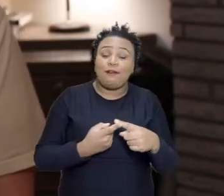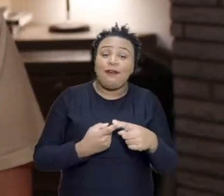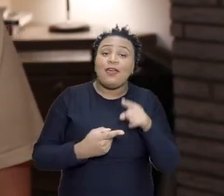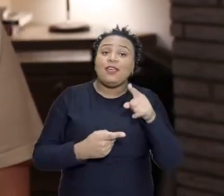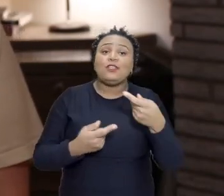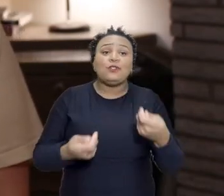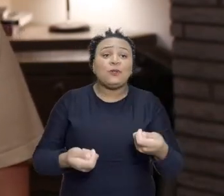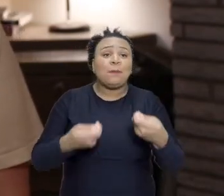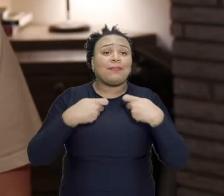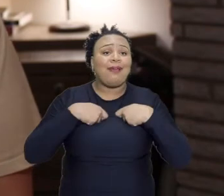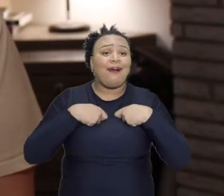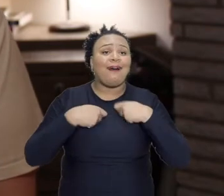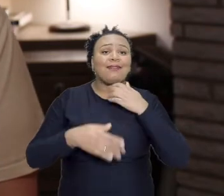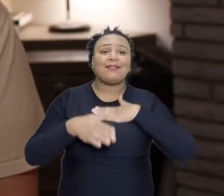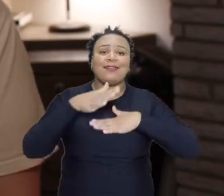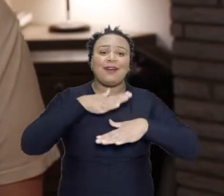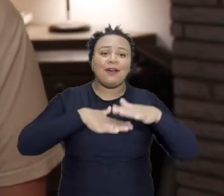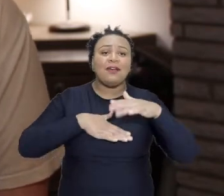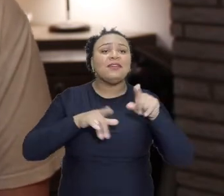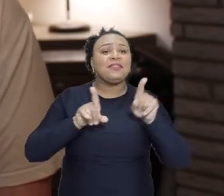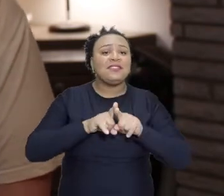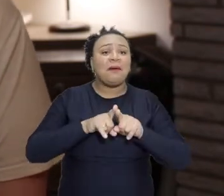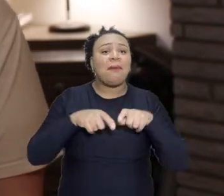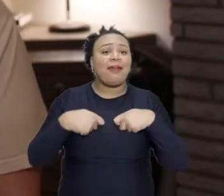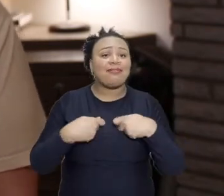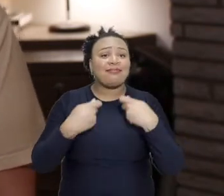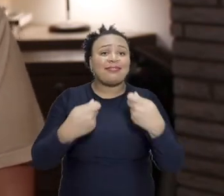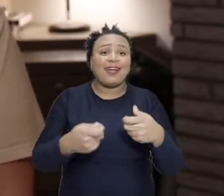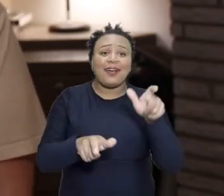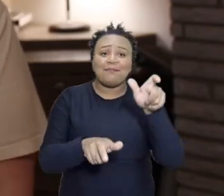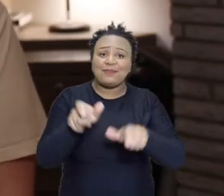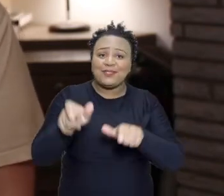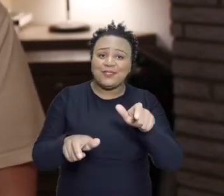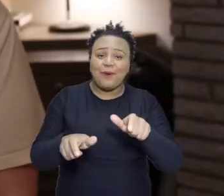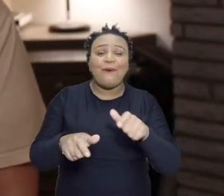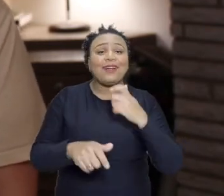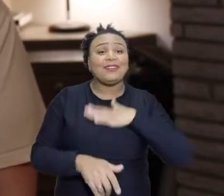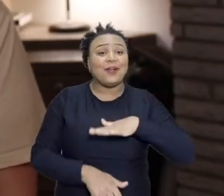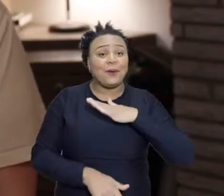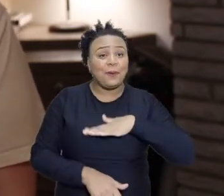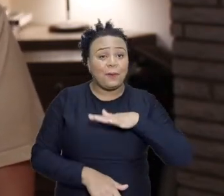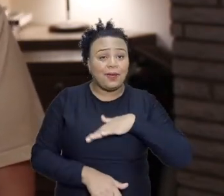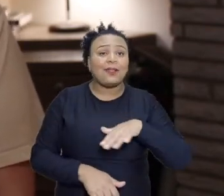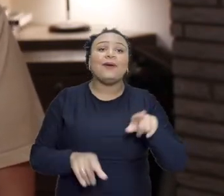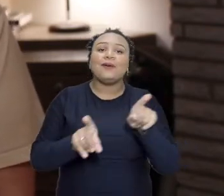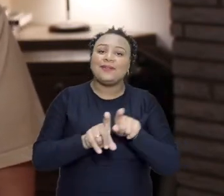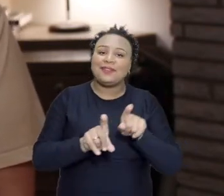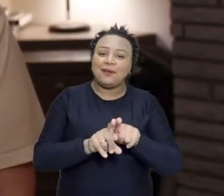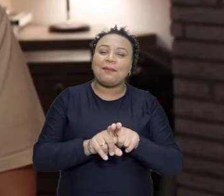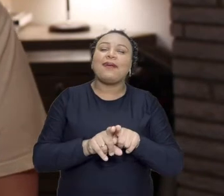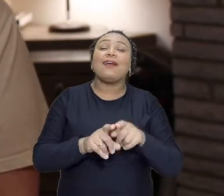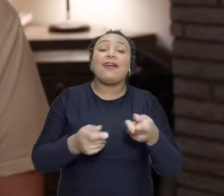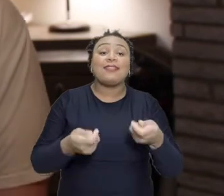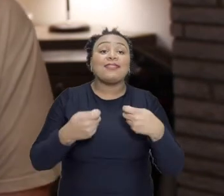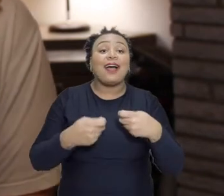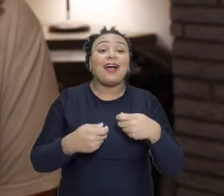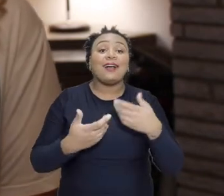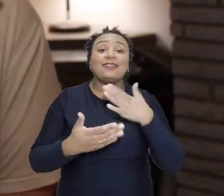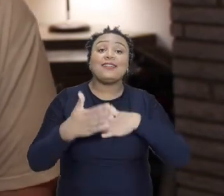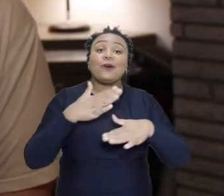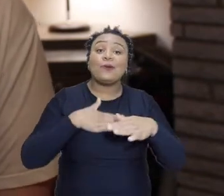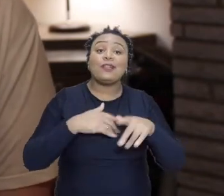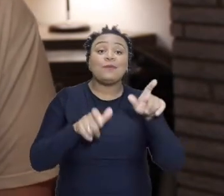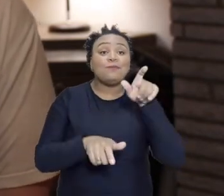isso tranquiliza as pessoas que estão à sua volta, isso tranquiliza as pessoas que você vai